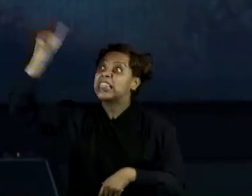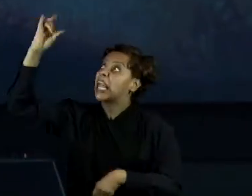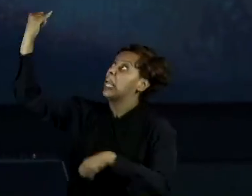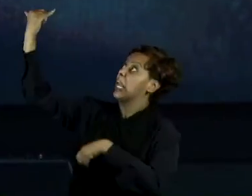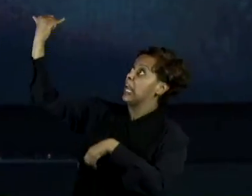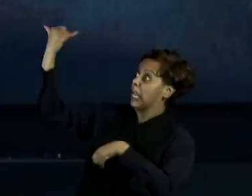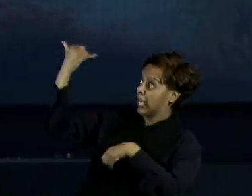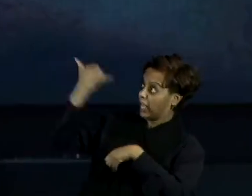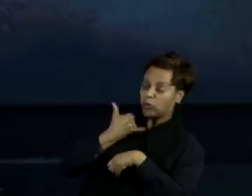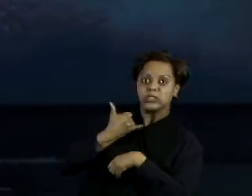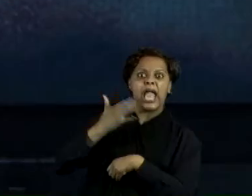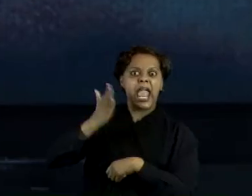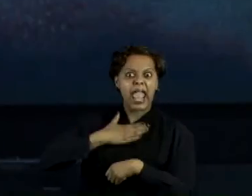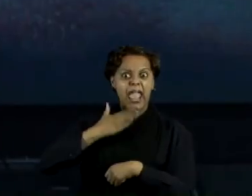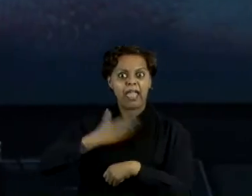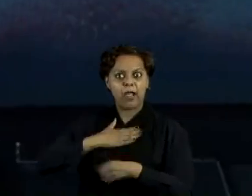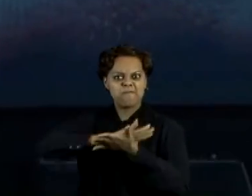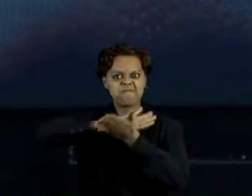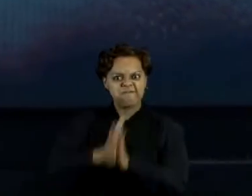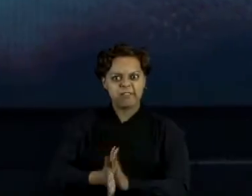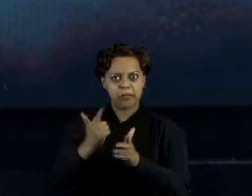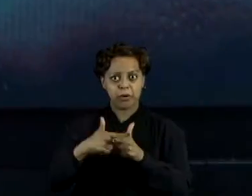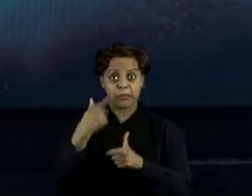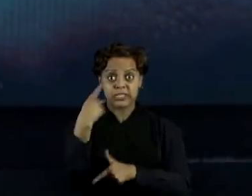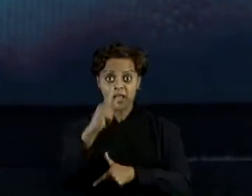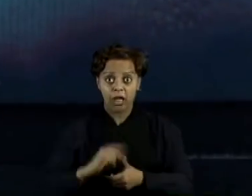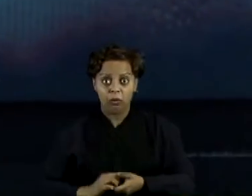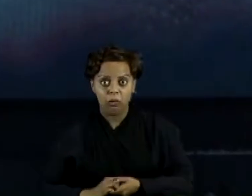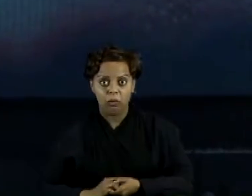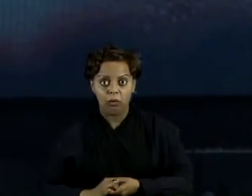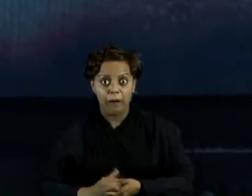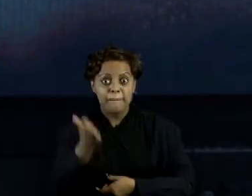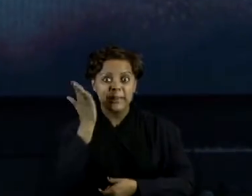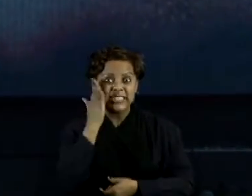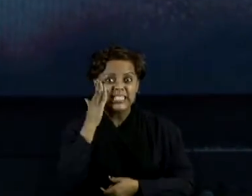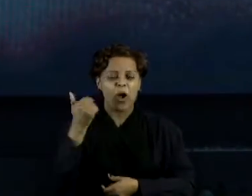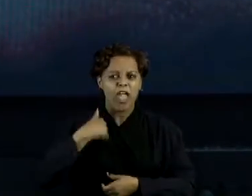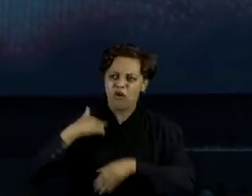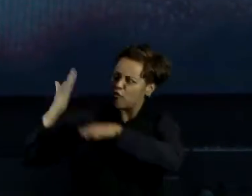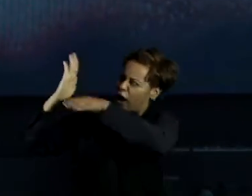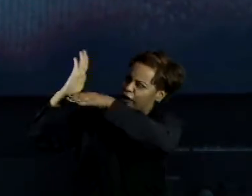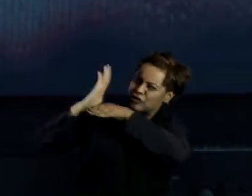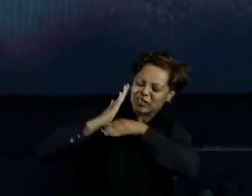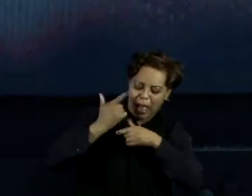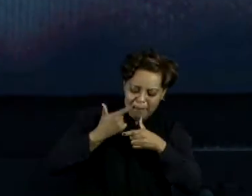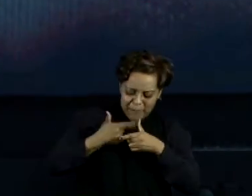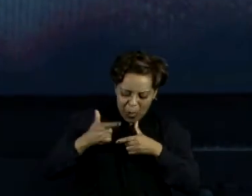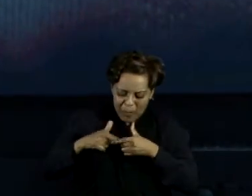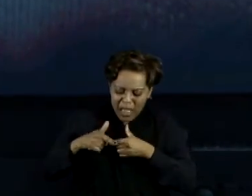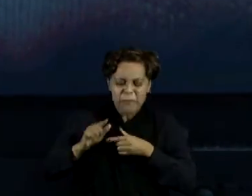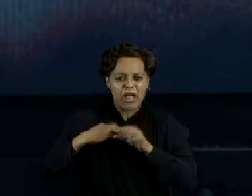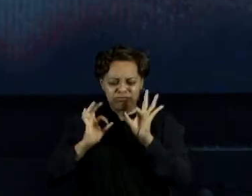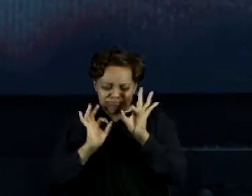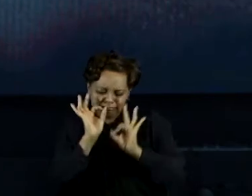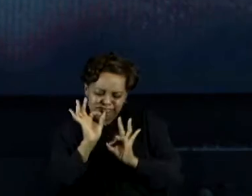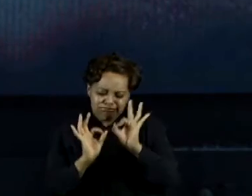suas feridas, eu vou mitigar a tua sede, as tuas sedes